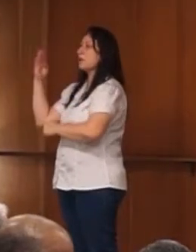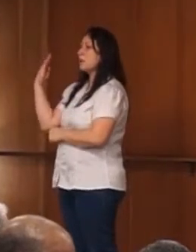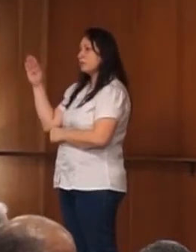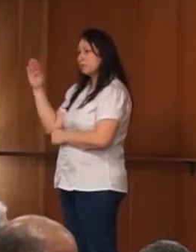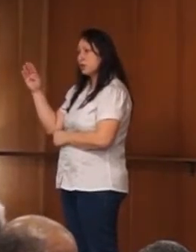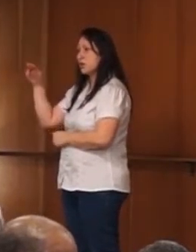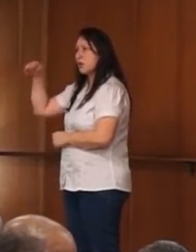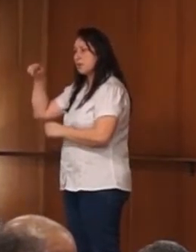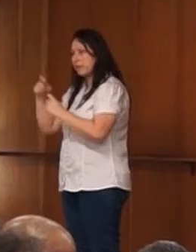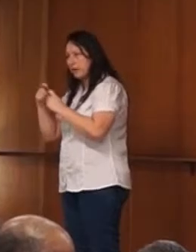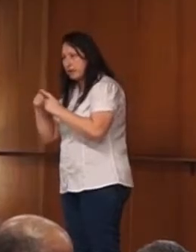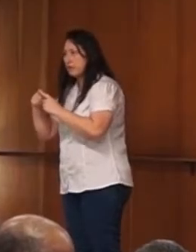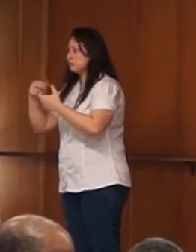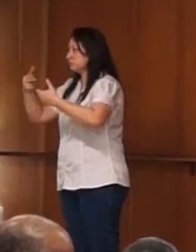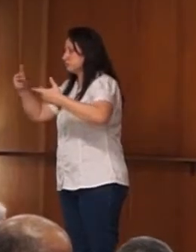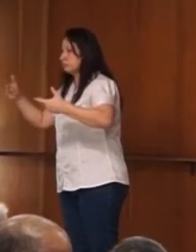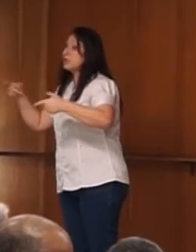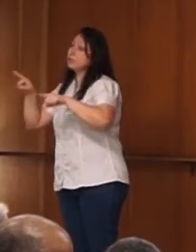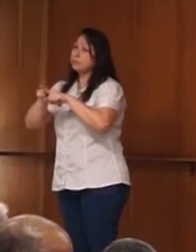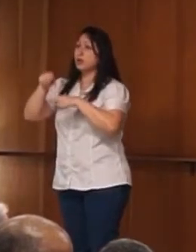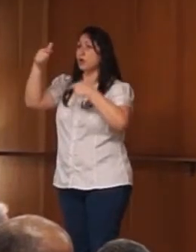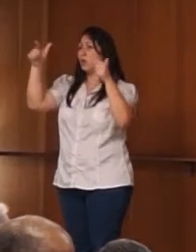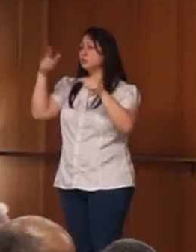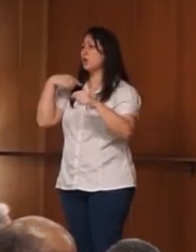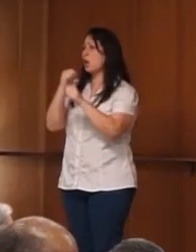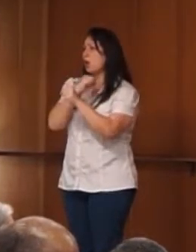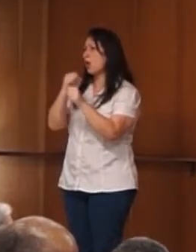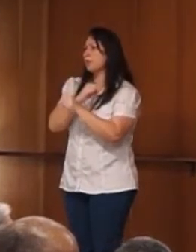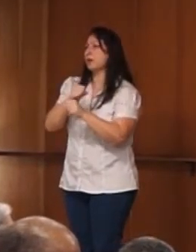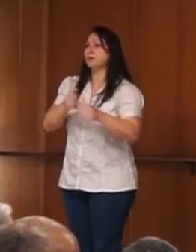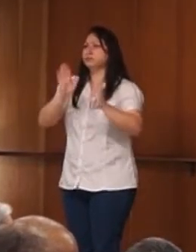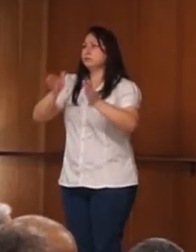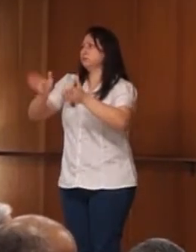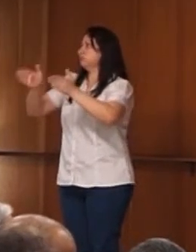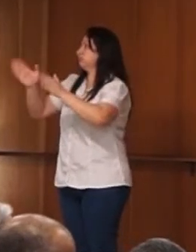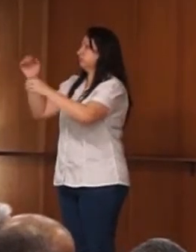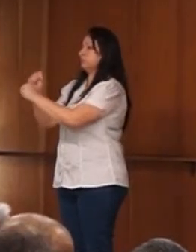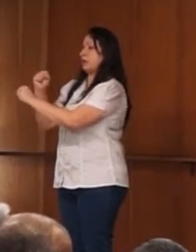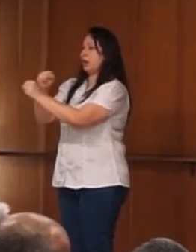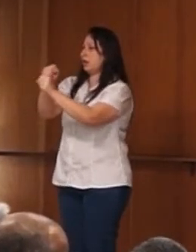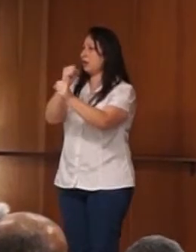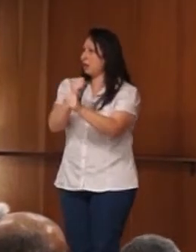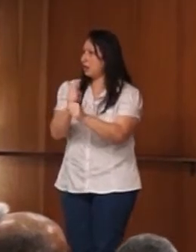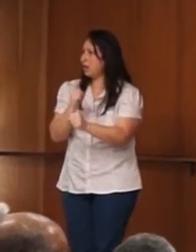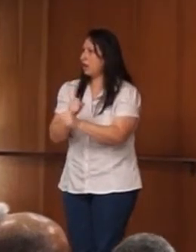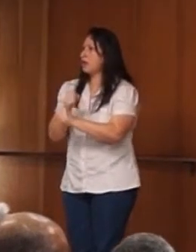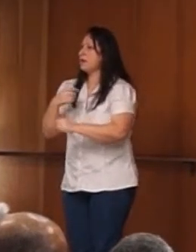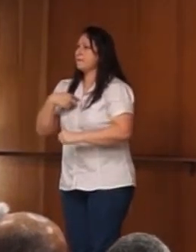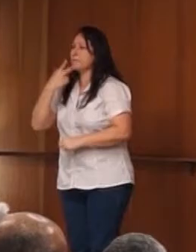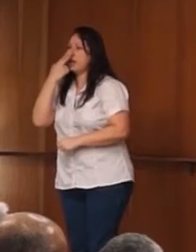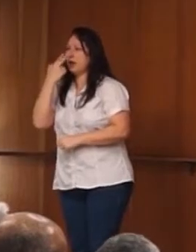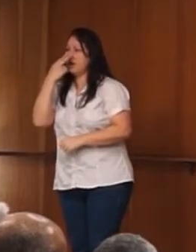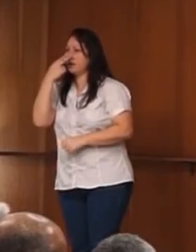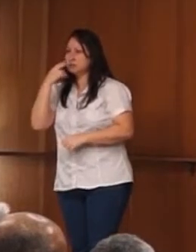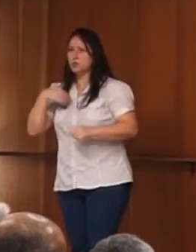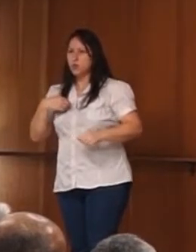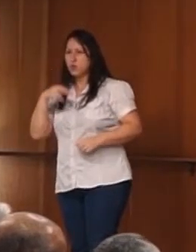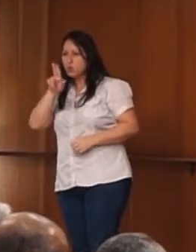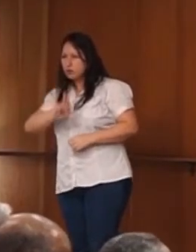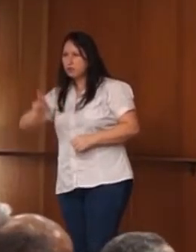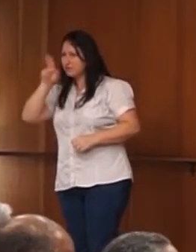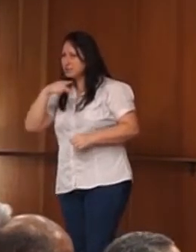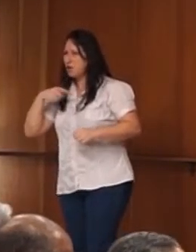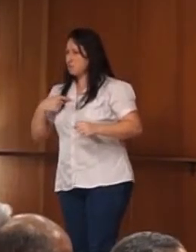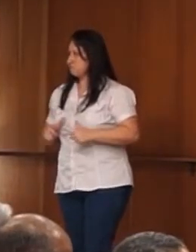de Química, do Instituto de Geociências. Parece até uma universidade que está, de fato, bombando.